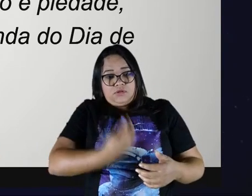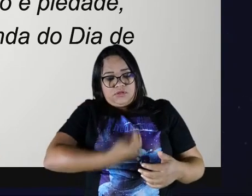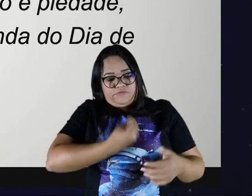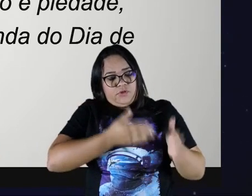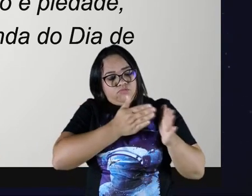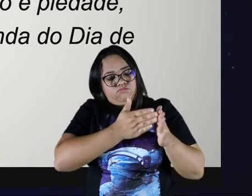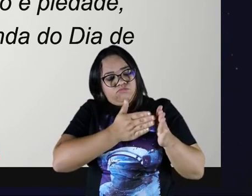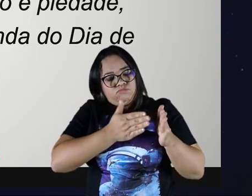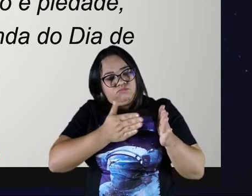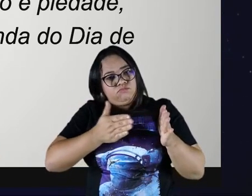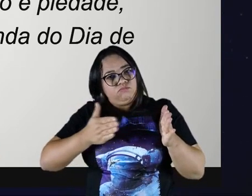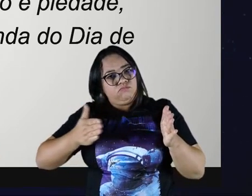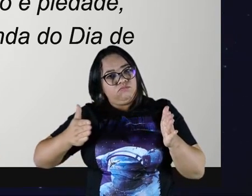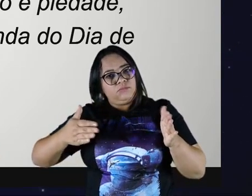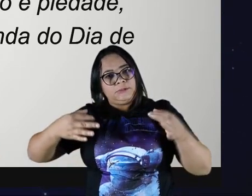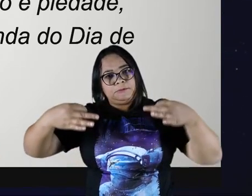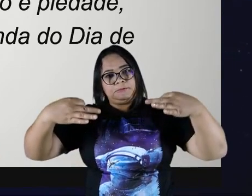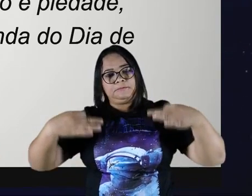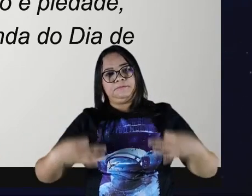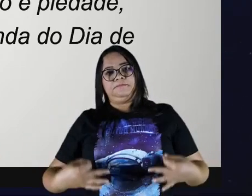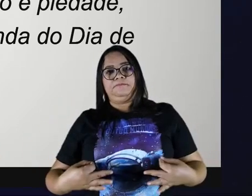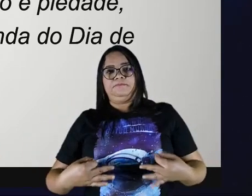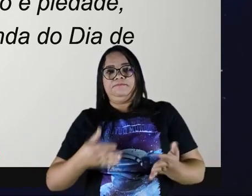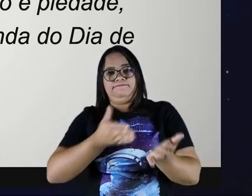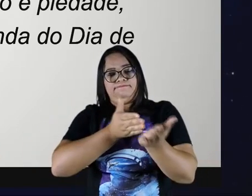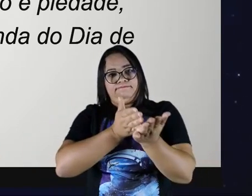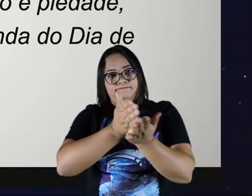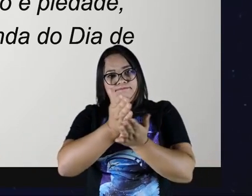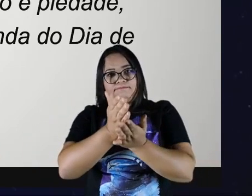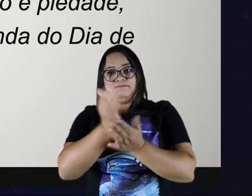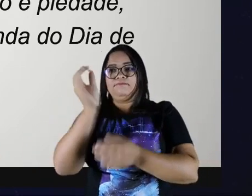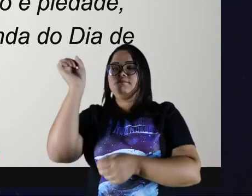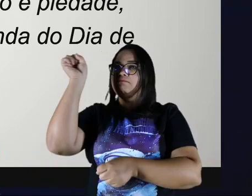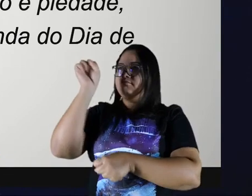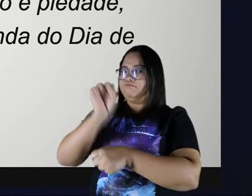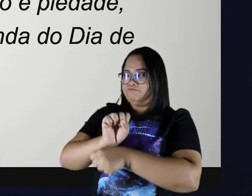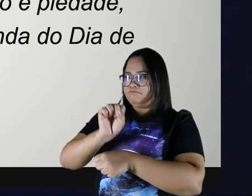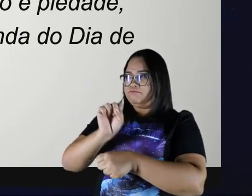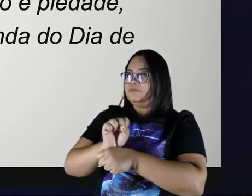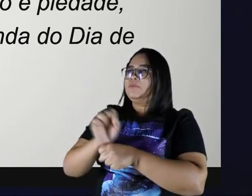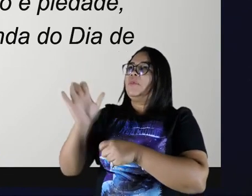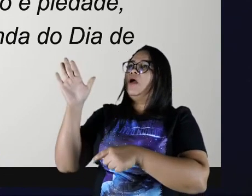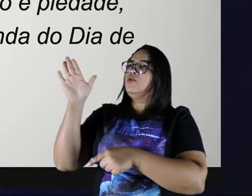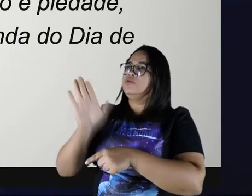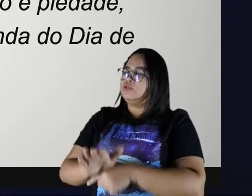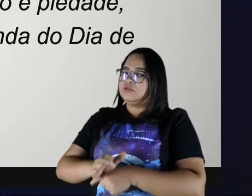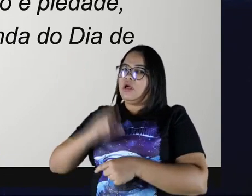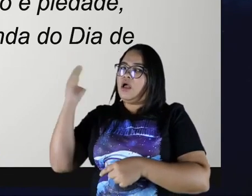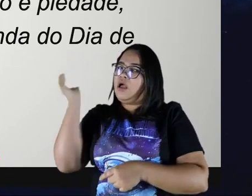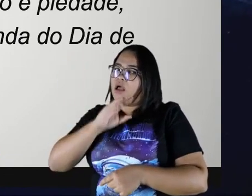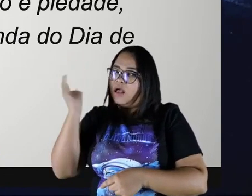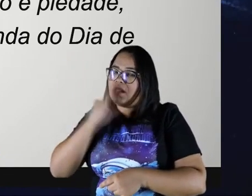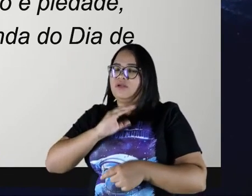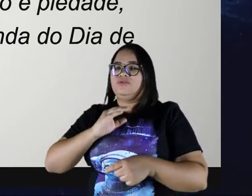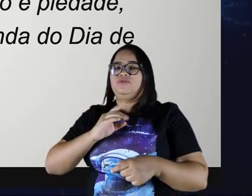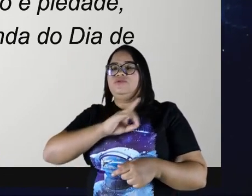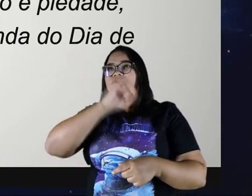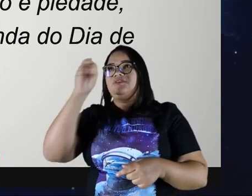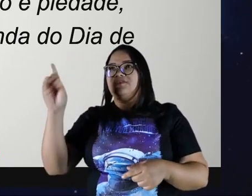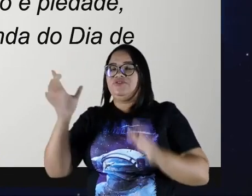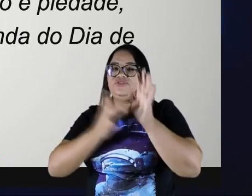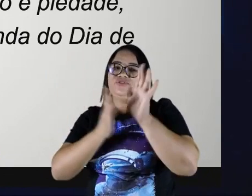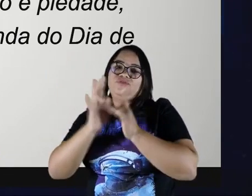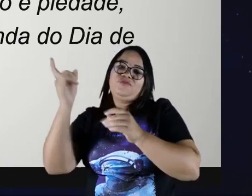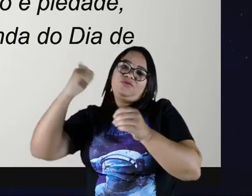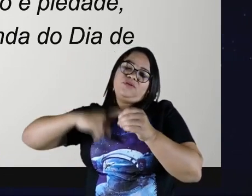santo procedimento. E ele diz, esperando e apressando a vinda do dia de Deus. Ele fala, porque para